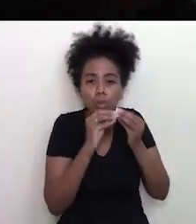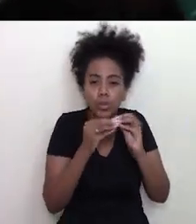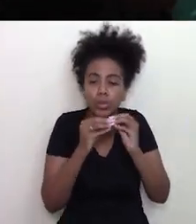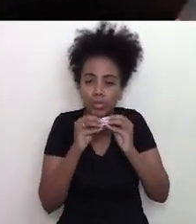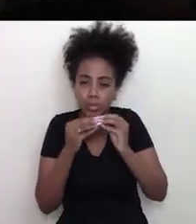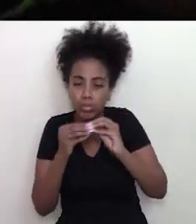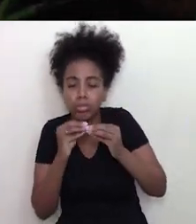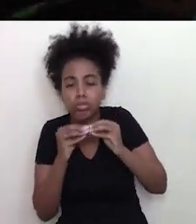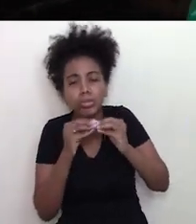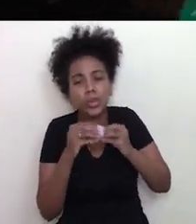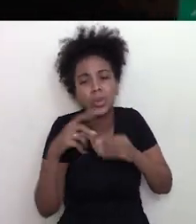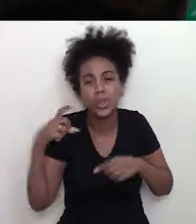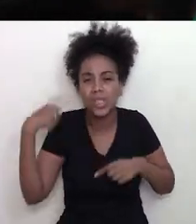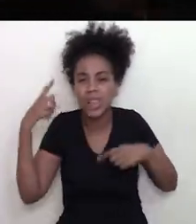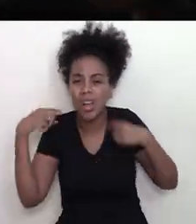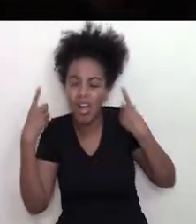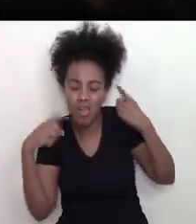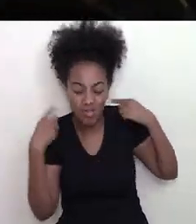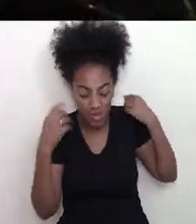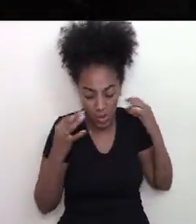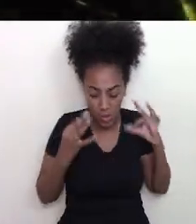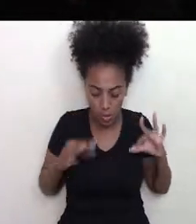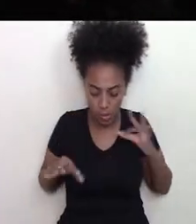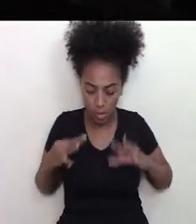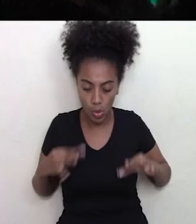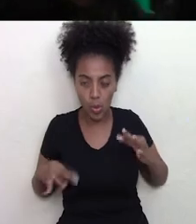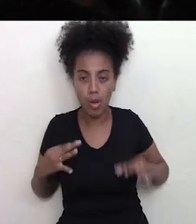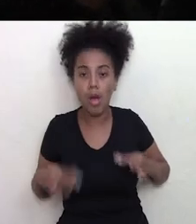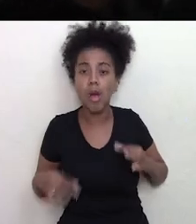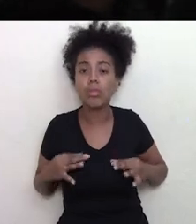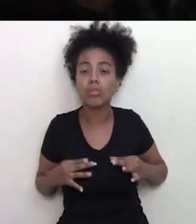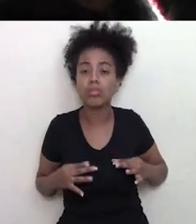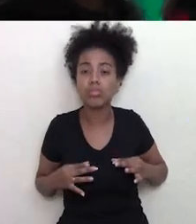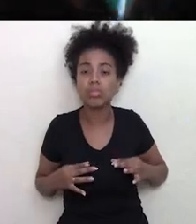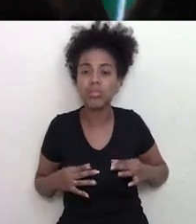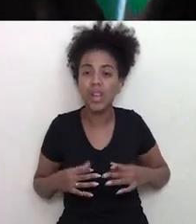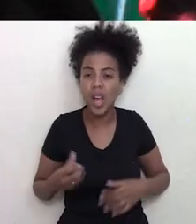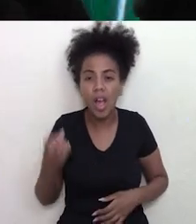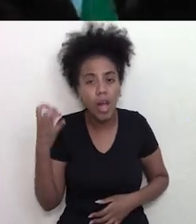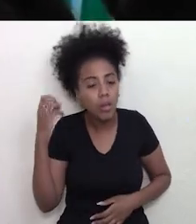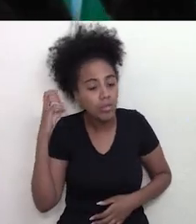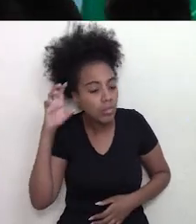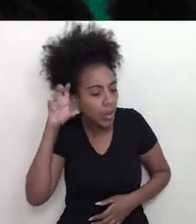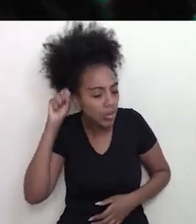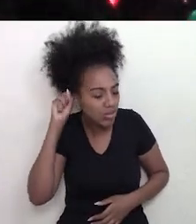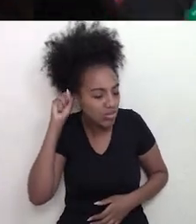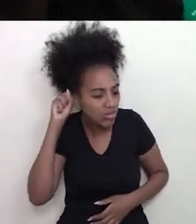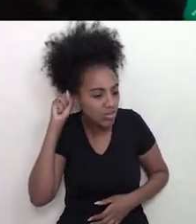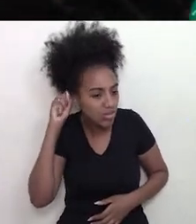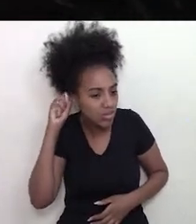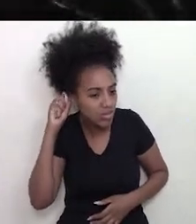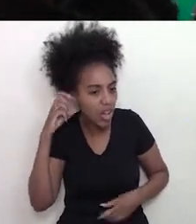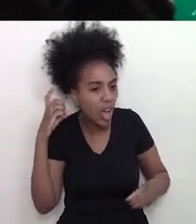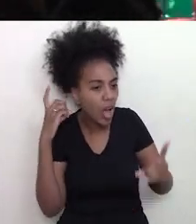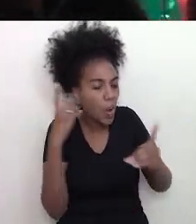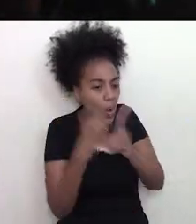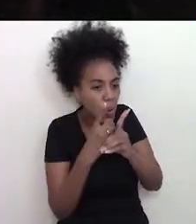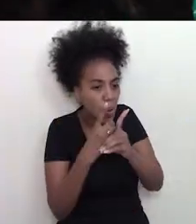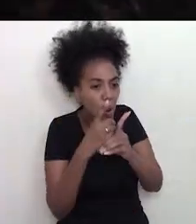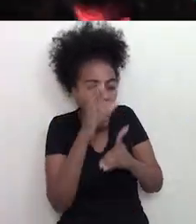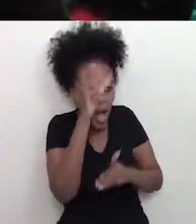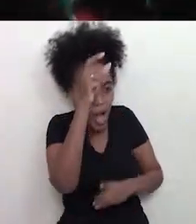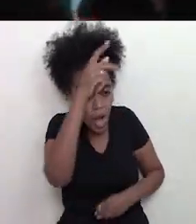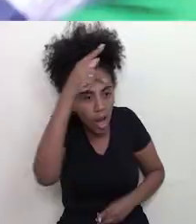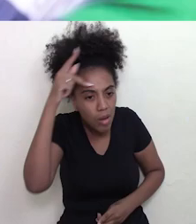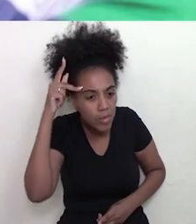Coisa louca, eu já sabia. Enquanto eu me arrumava, algo me dizia. você vai encontrar alguém que vai mudar a